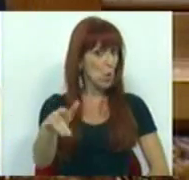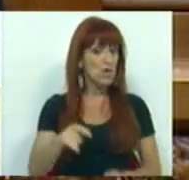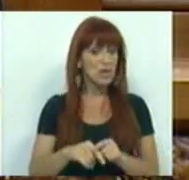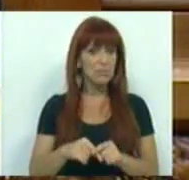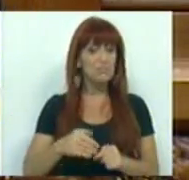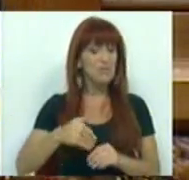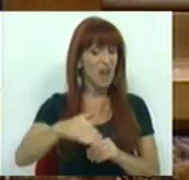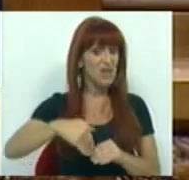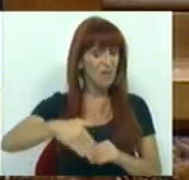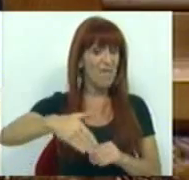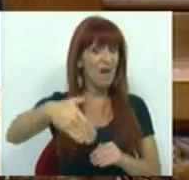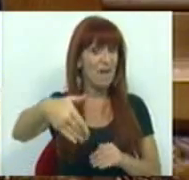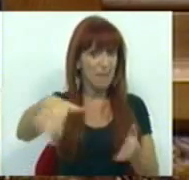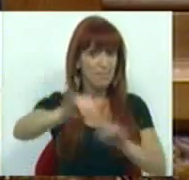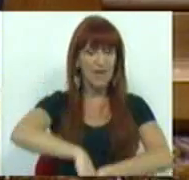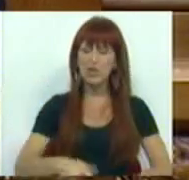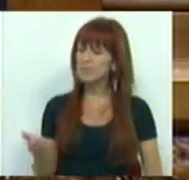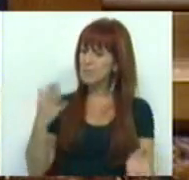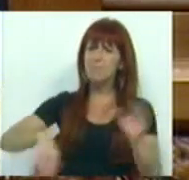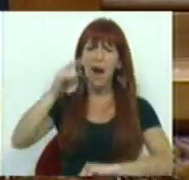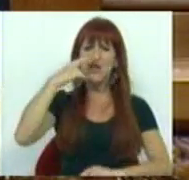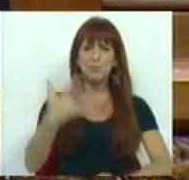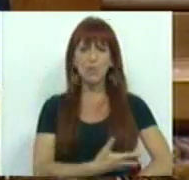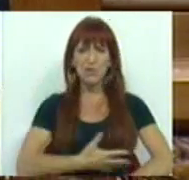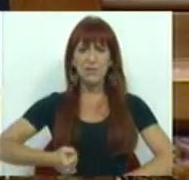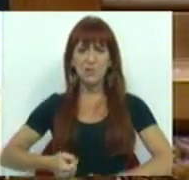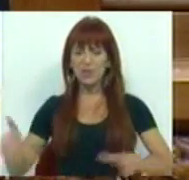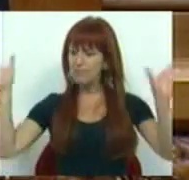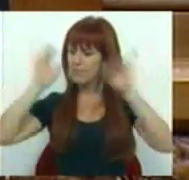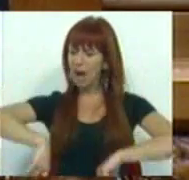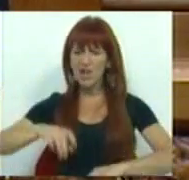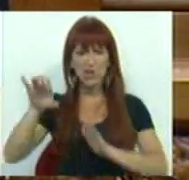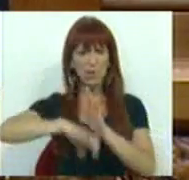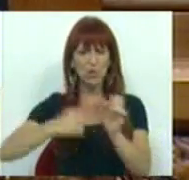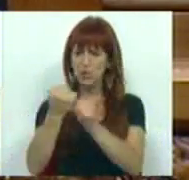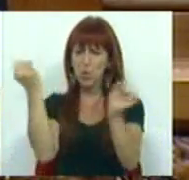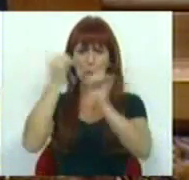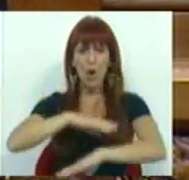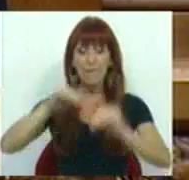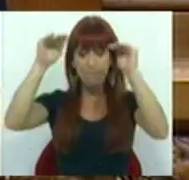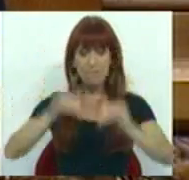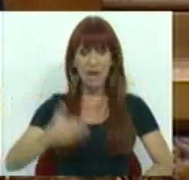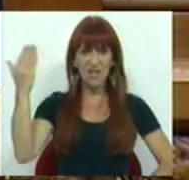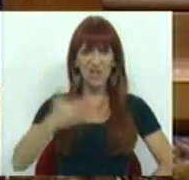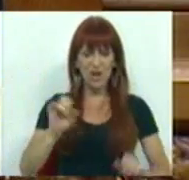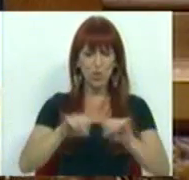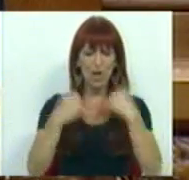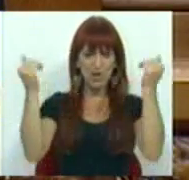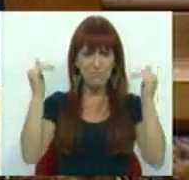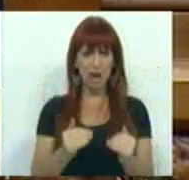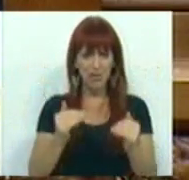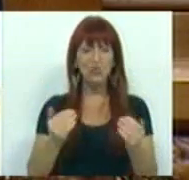e nos próximos anos, com mais desempregados, com mais precários, com menos direitos